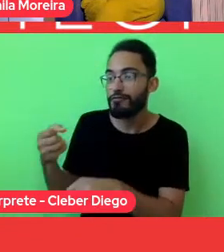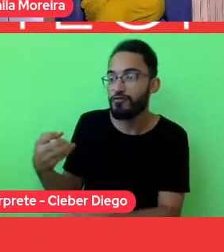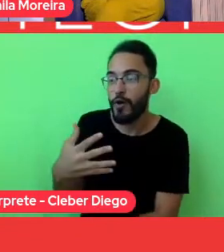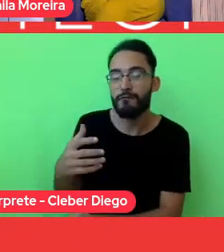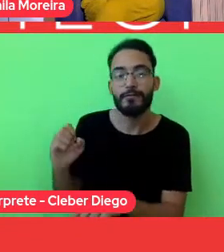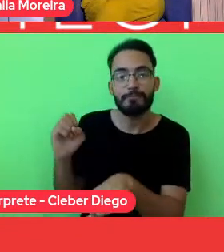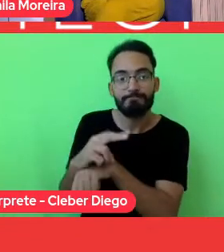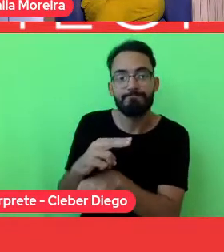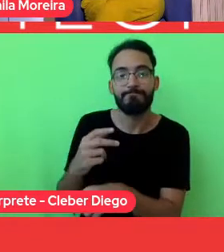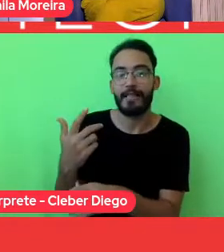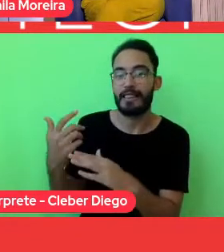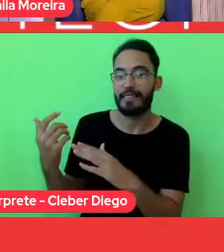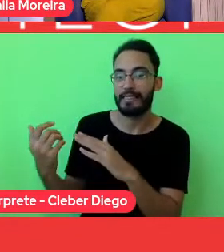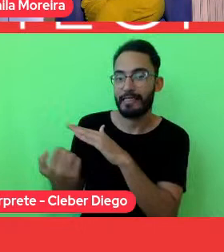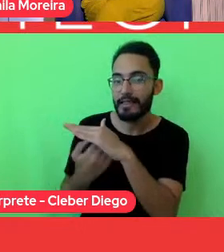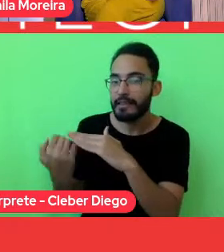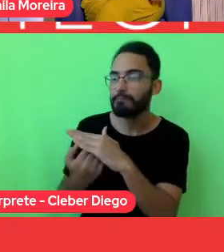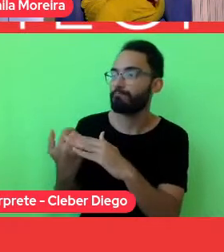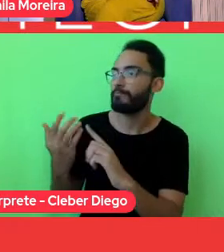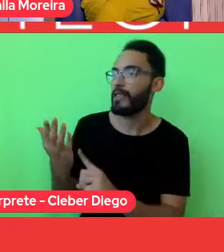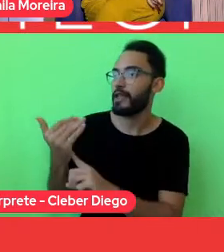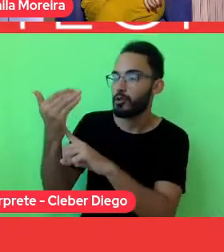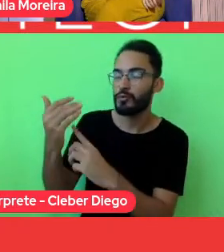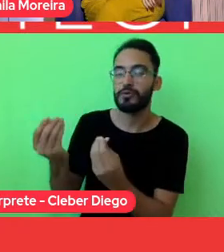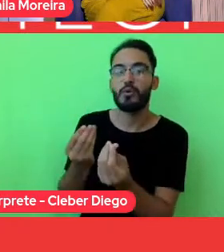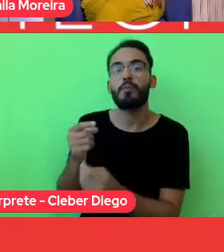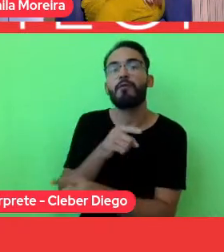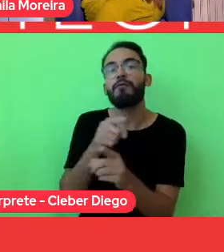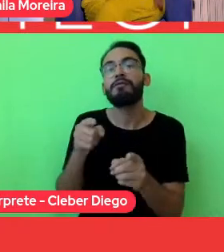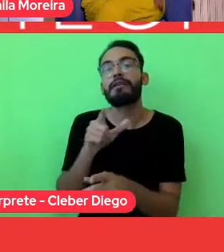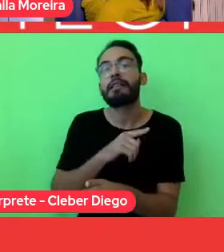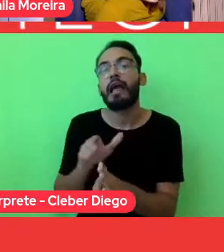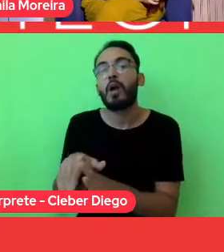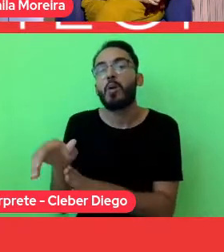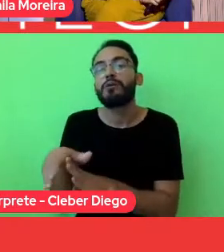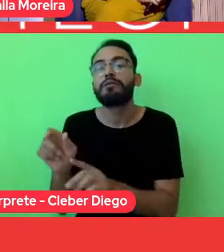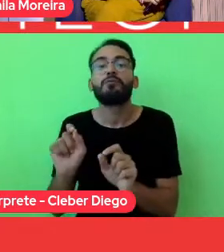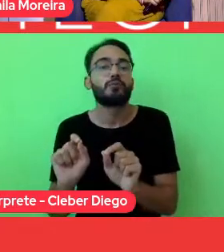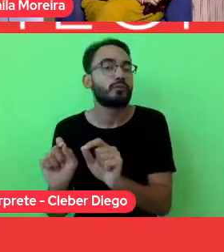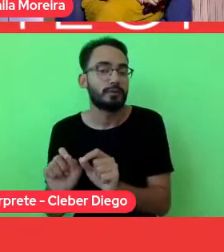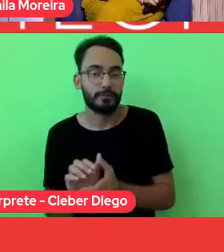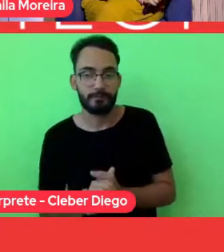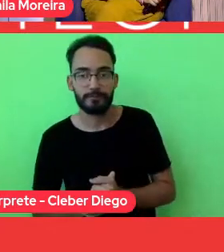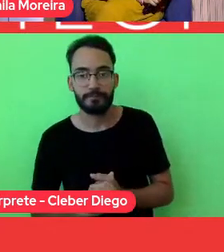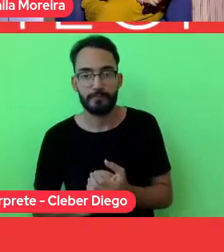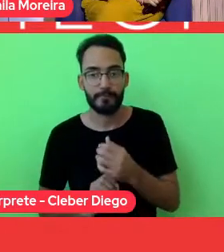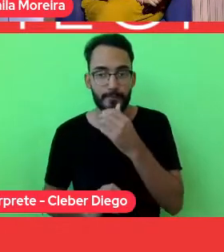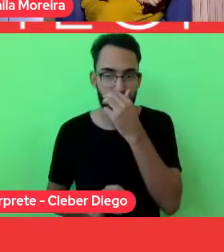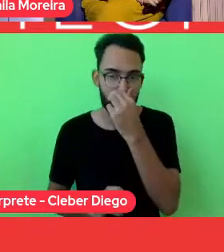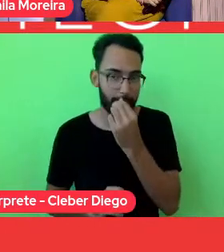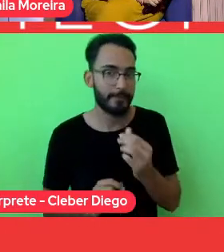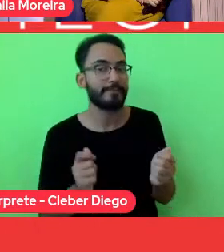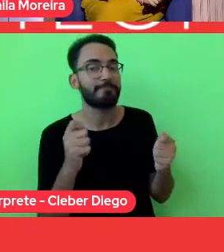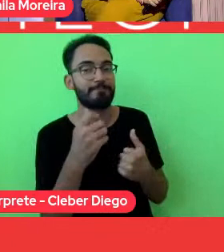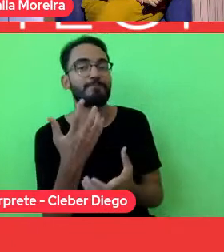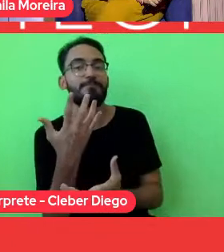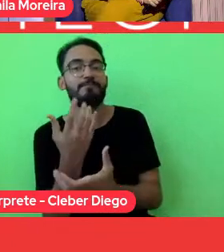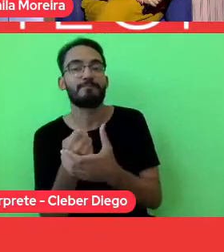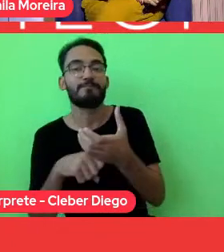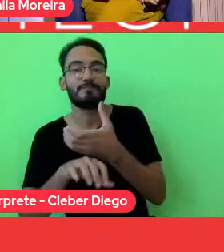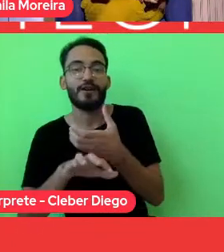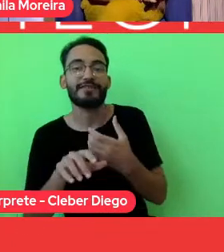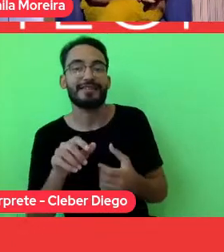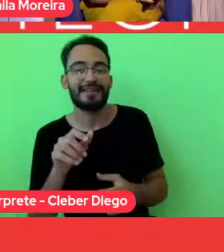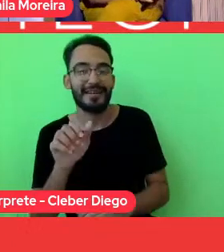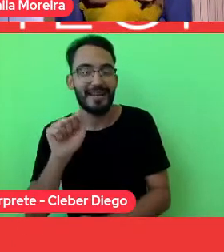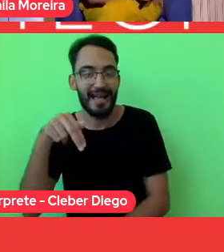entrarem no mercado de tecnologia. O que, que vocês têm aí de conselho? Comece escutando o Pode Programar, da nossa querida